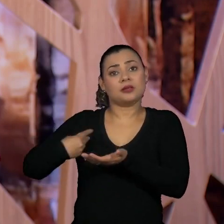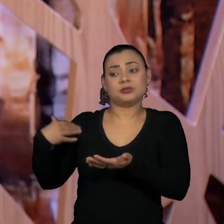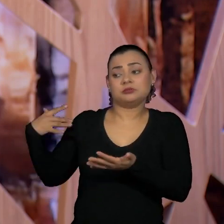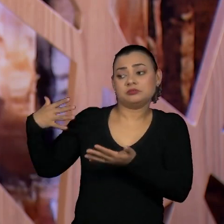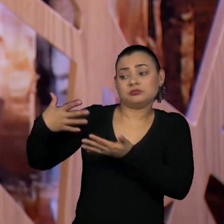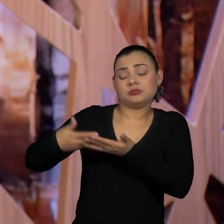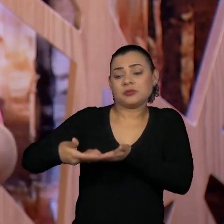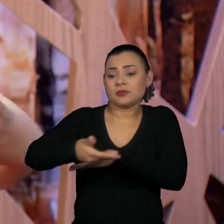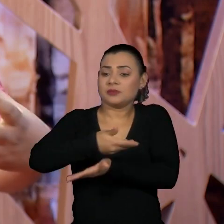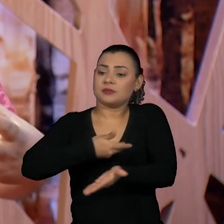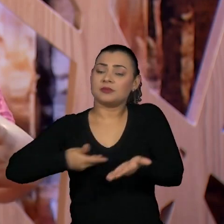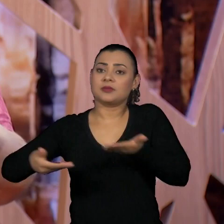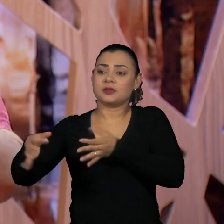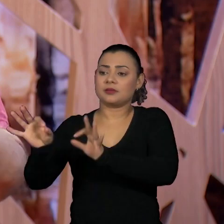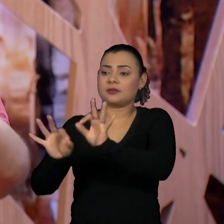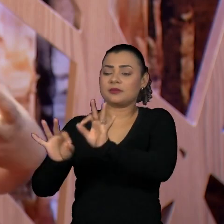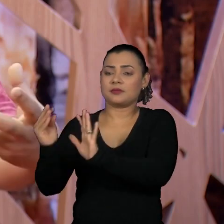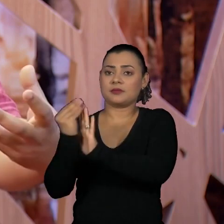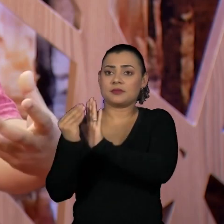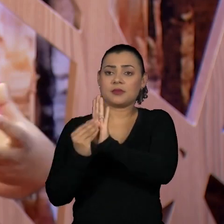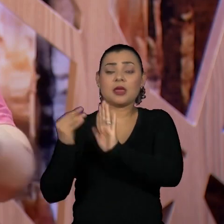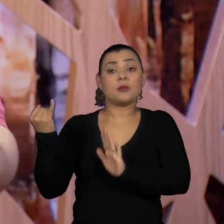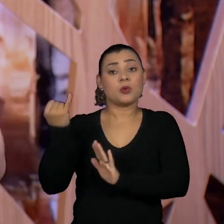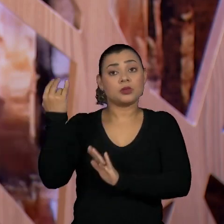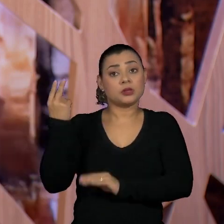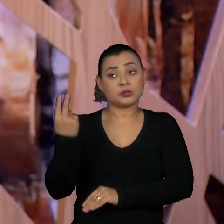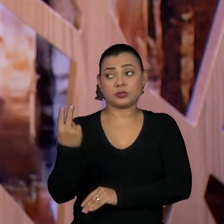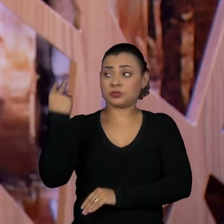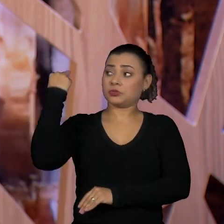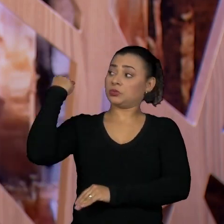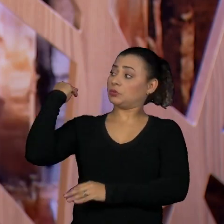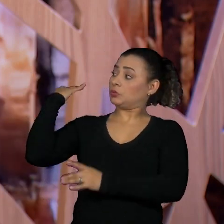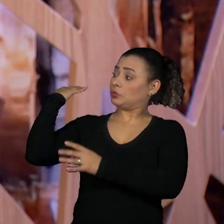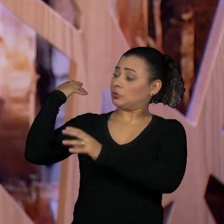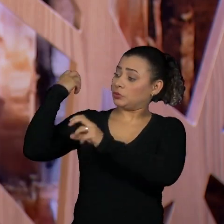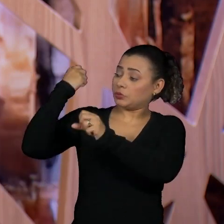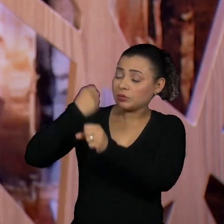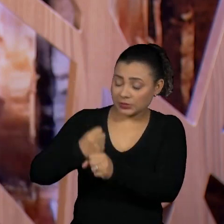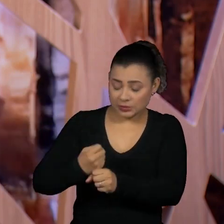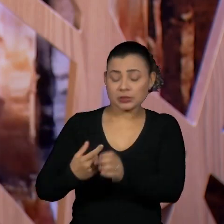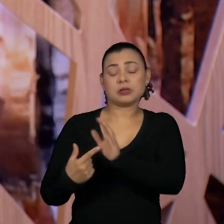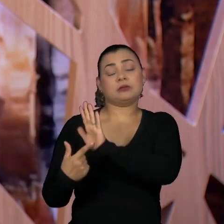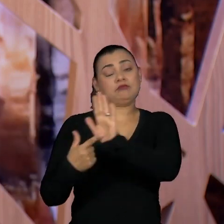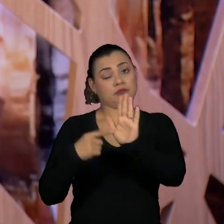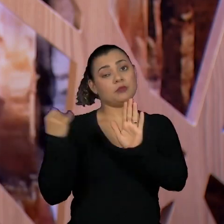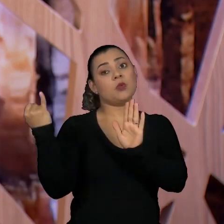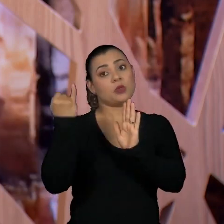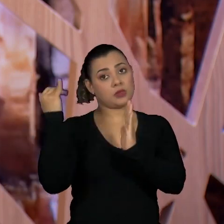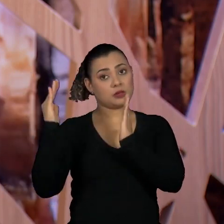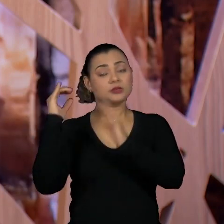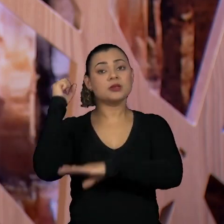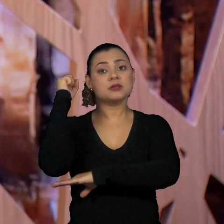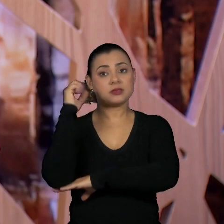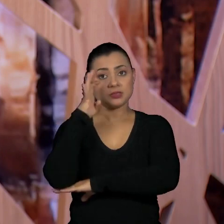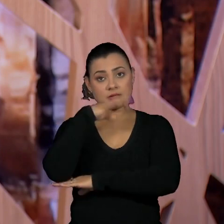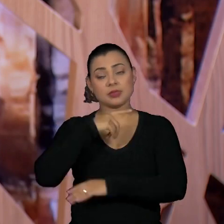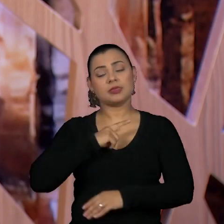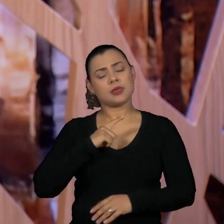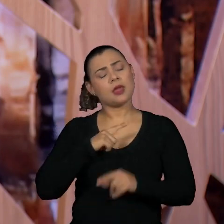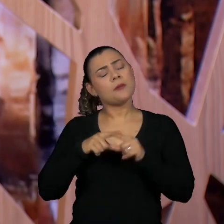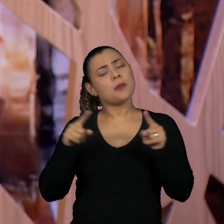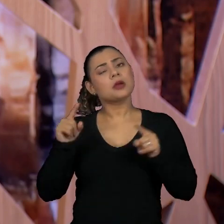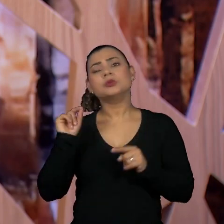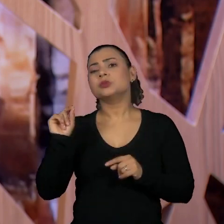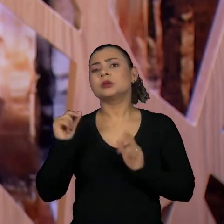que é importante a gente fazer esse resgate, mostrar que tem uma linha do tempo importante de resistência e,